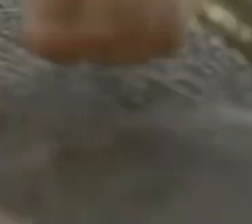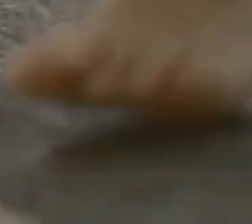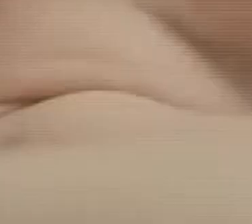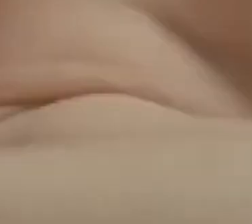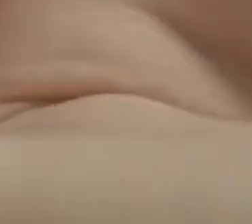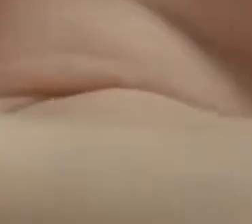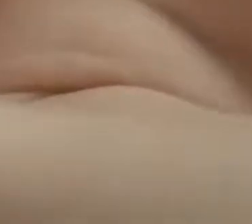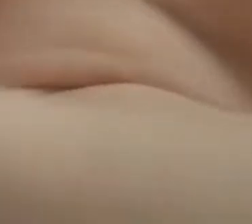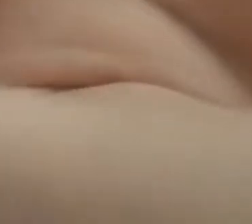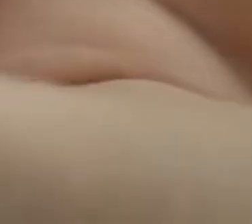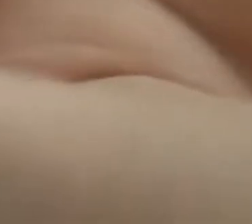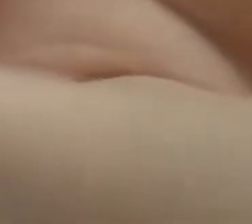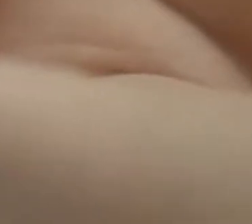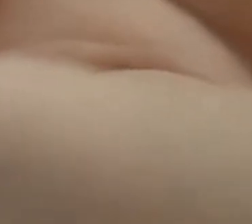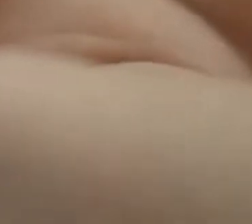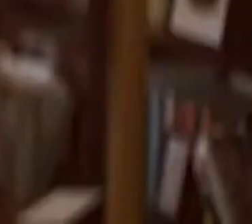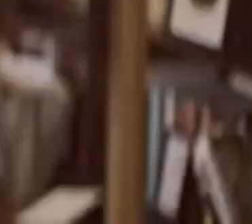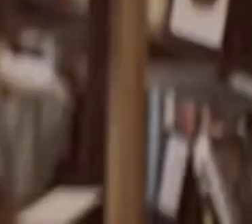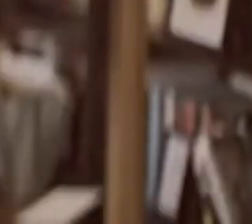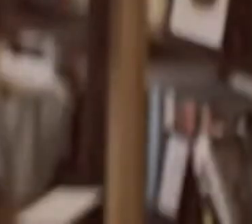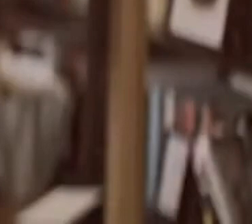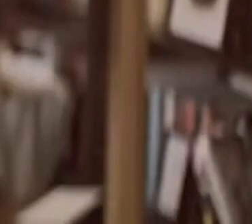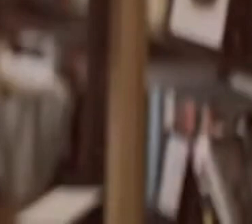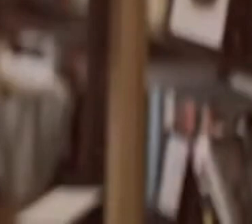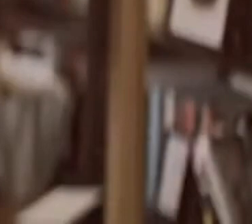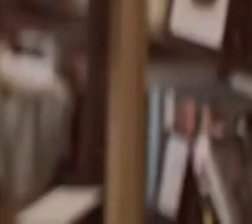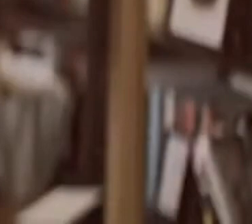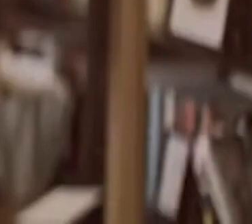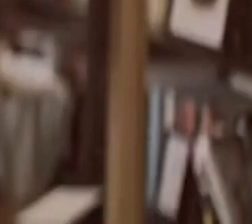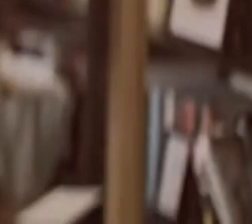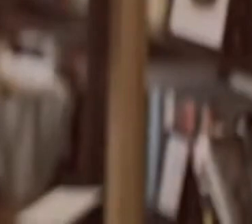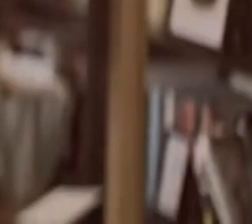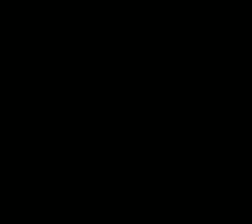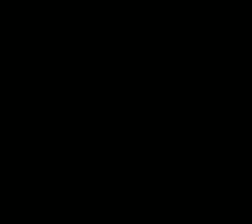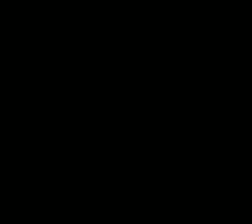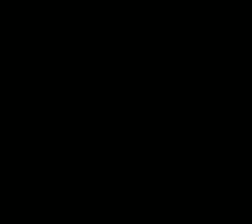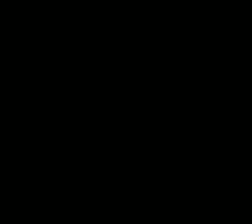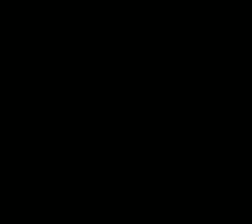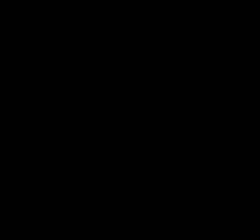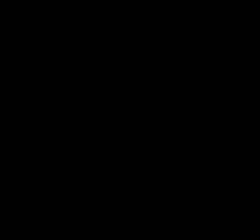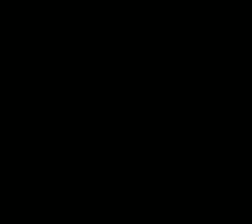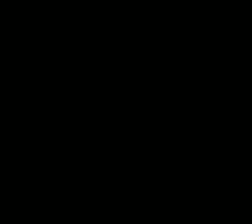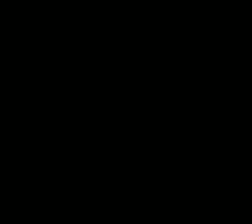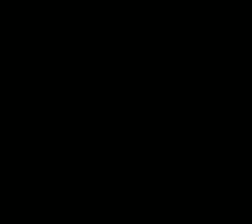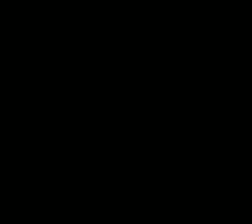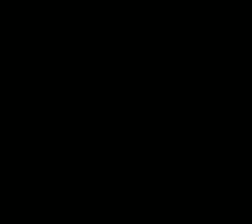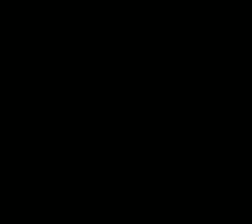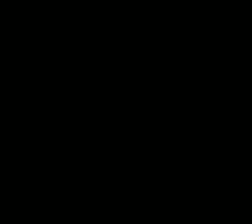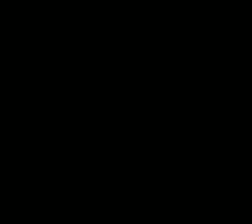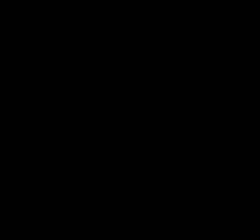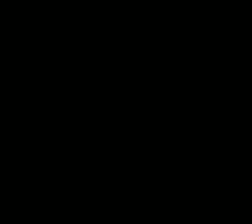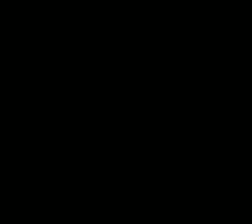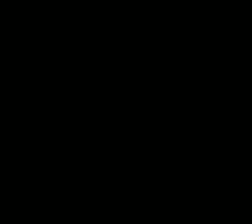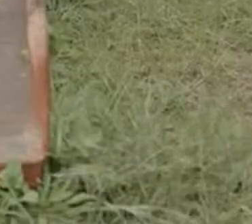One of the things that we know is that babies are the best learning machines in the universe.